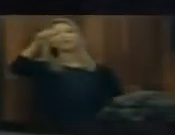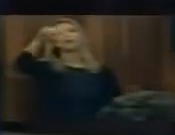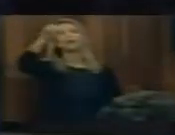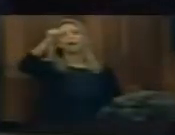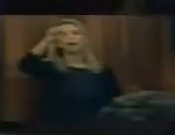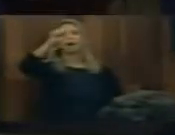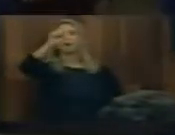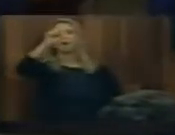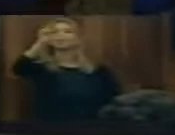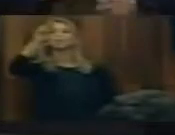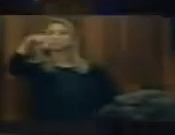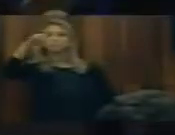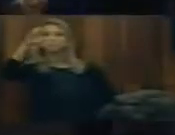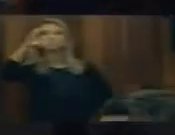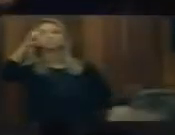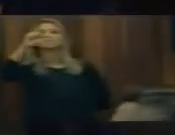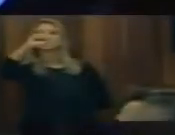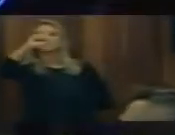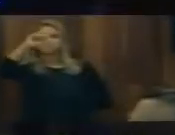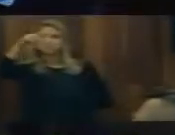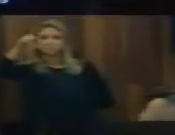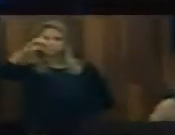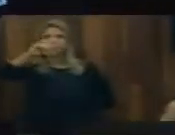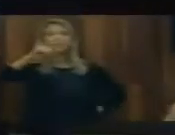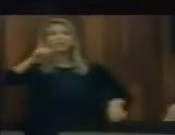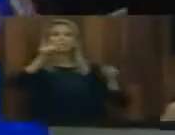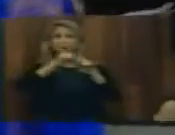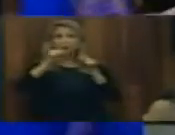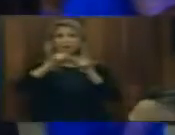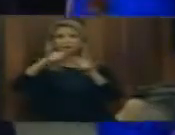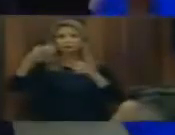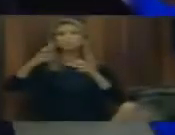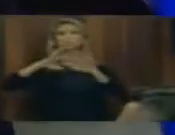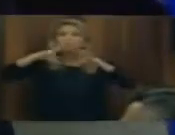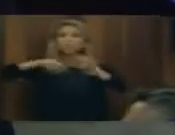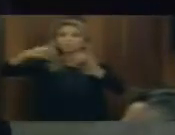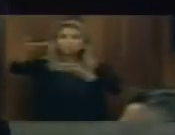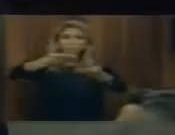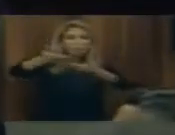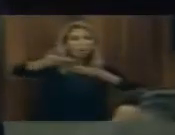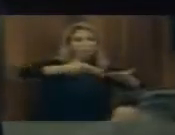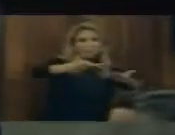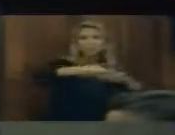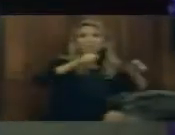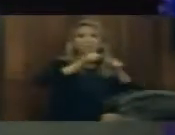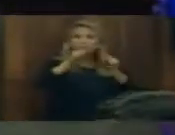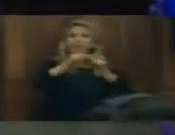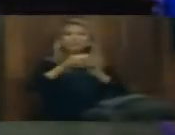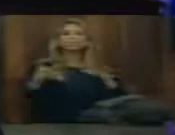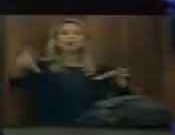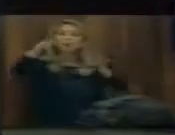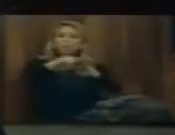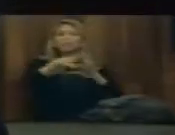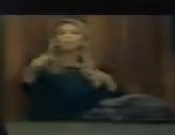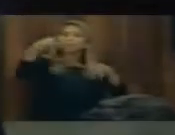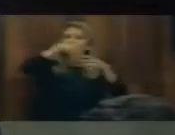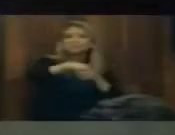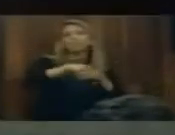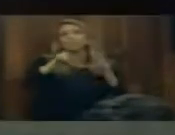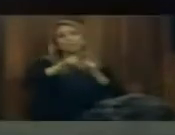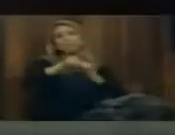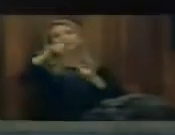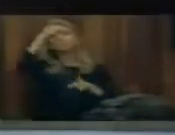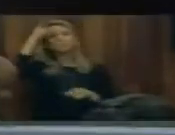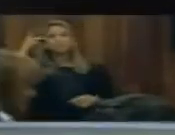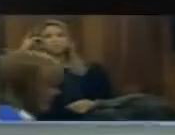todo o mundo participe e trabalhe com a inclusão no esporte de uma forma muito forte, inclusive